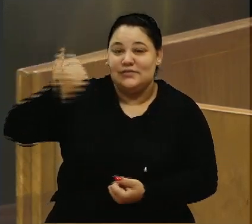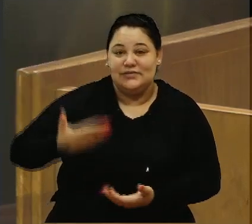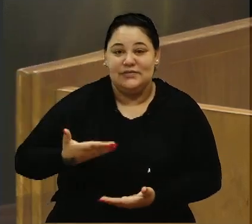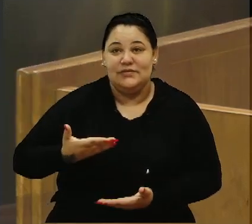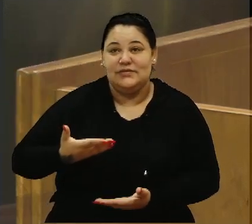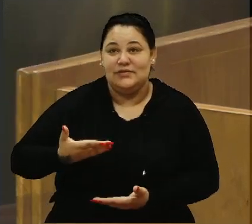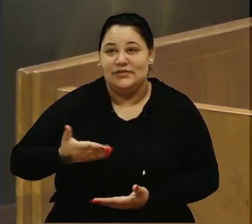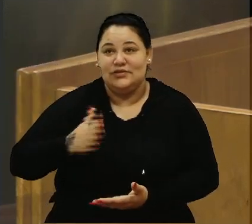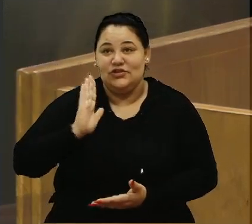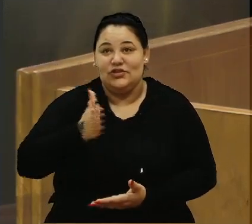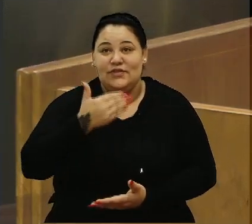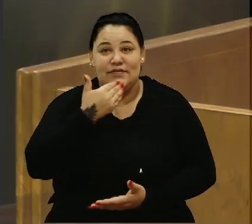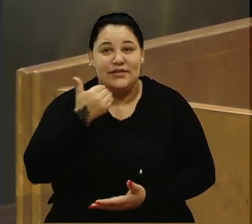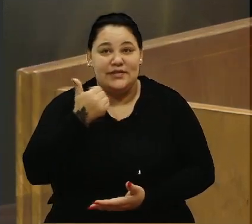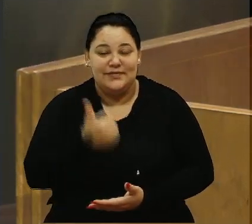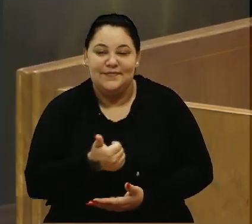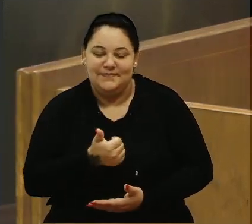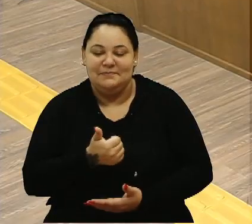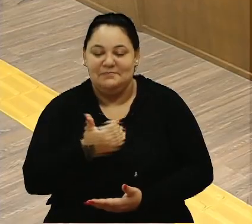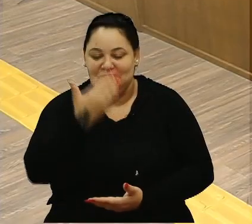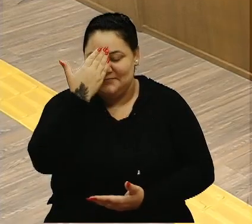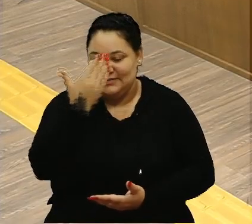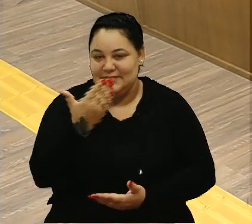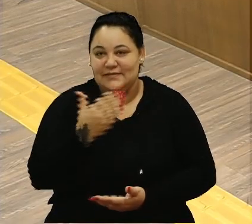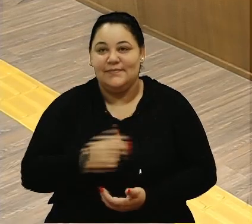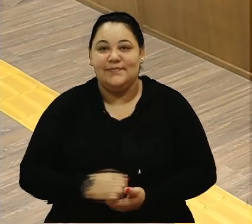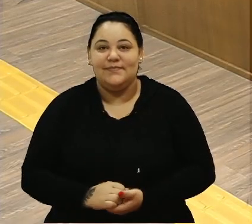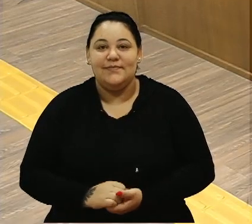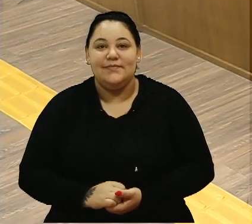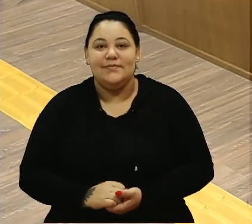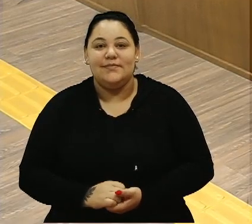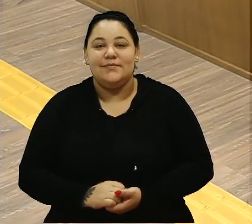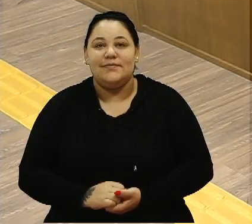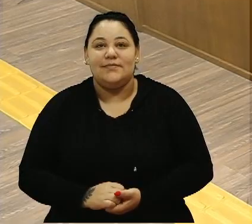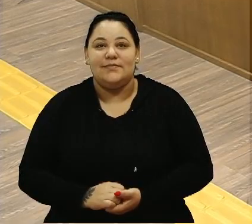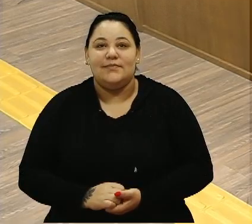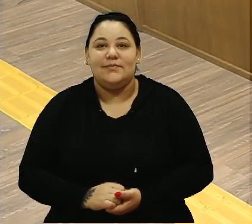já valeu a pena. Obrigada. Obrigado, vereadora Marisol. Com a